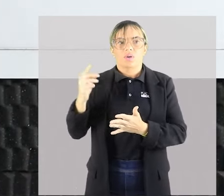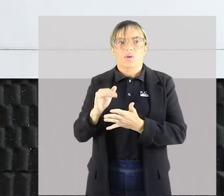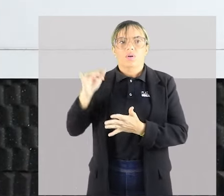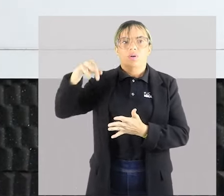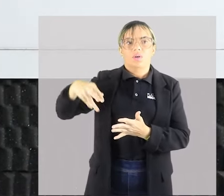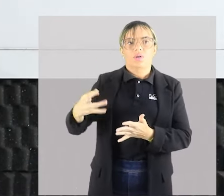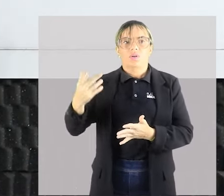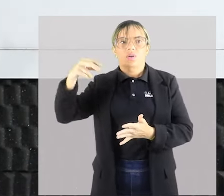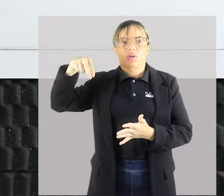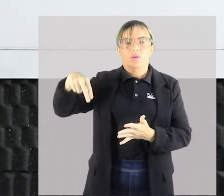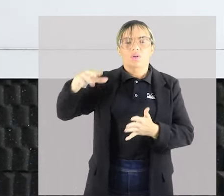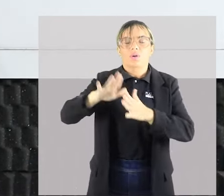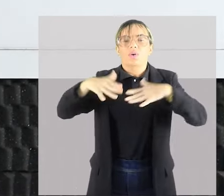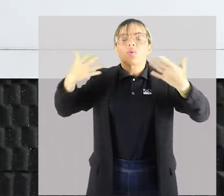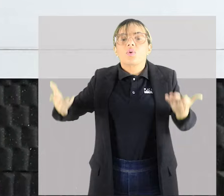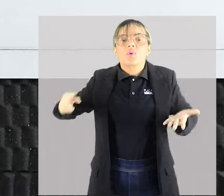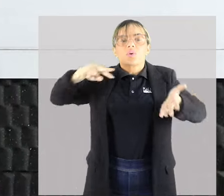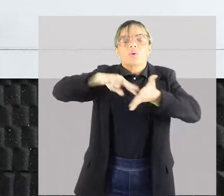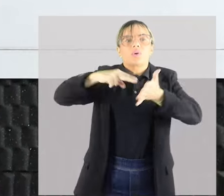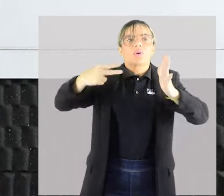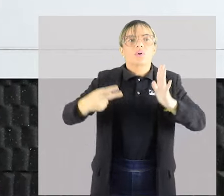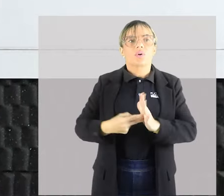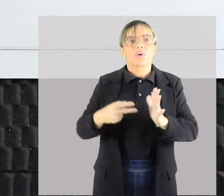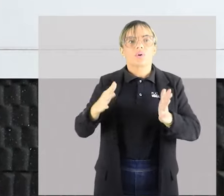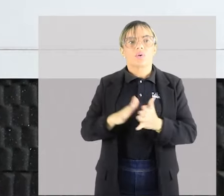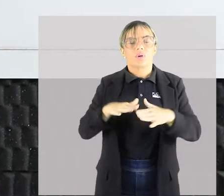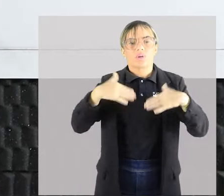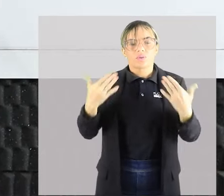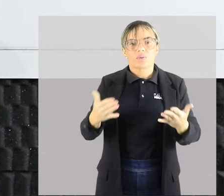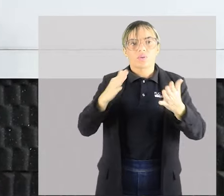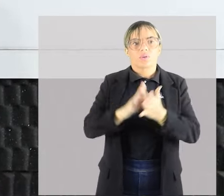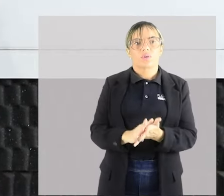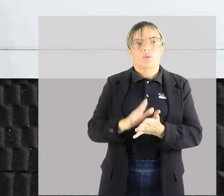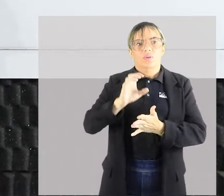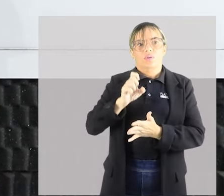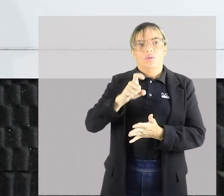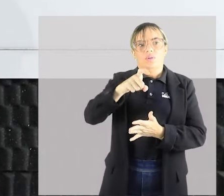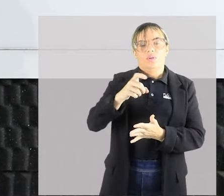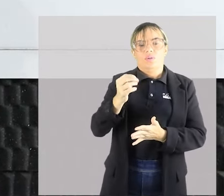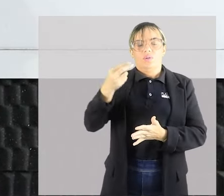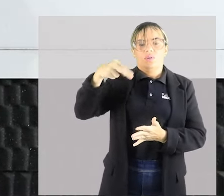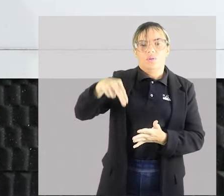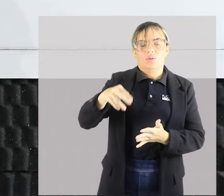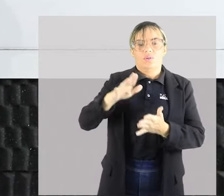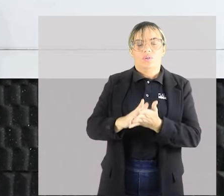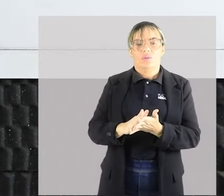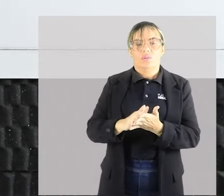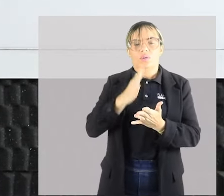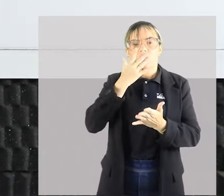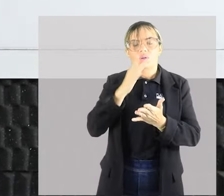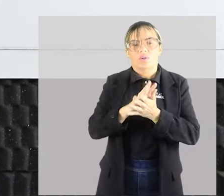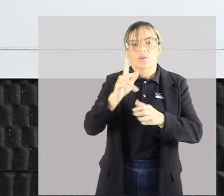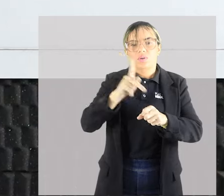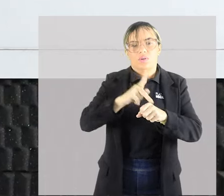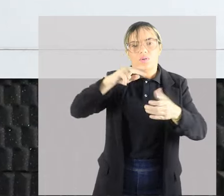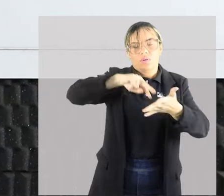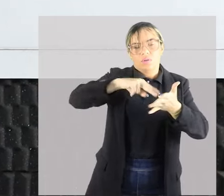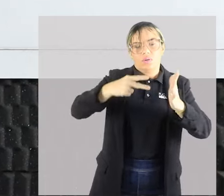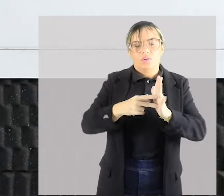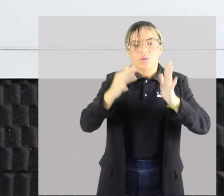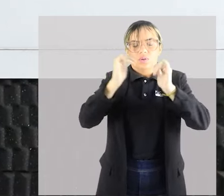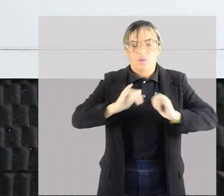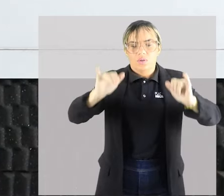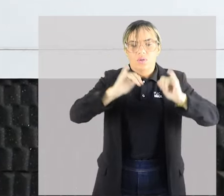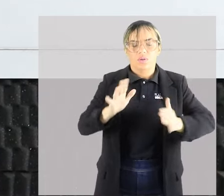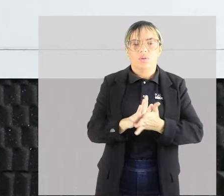intro tá o que O que quer dizer isso pra gente o exon que é o que tá em preto significa as informações